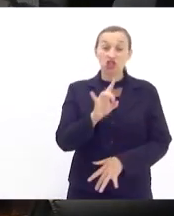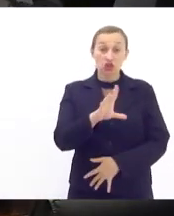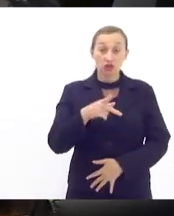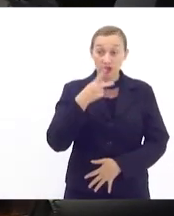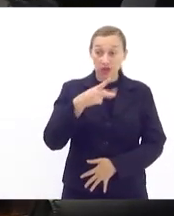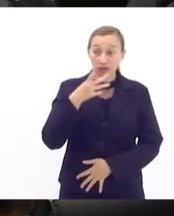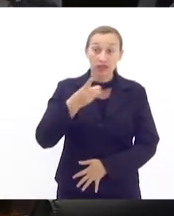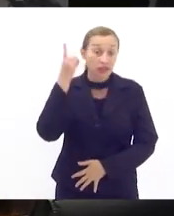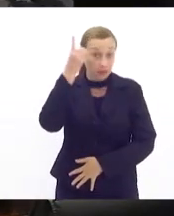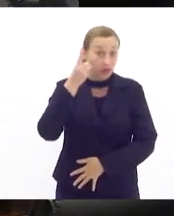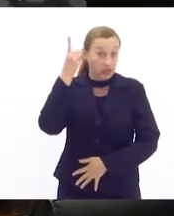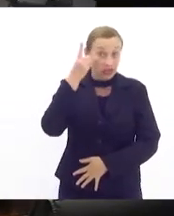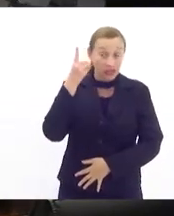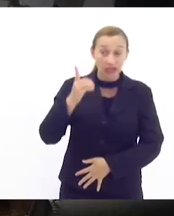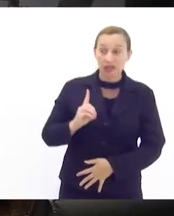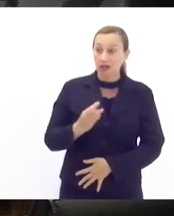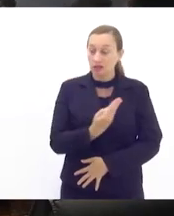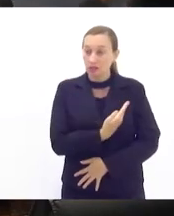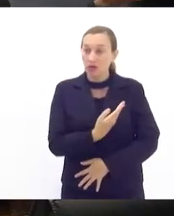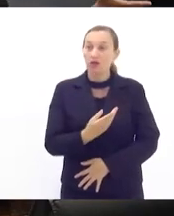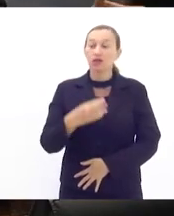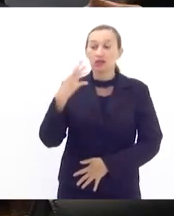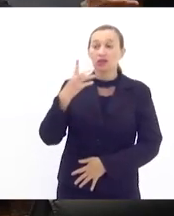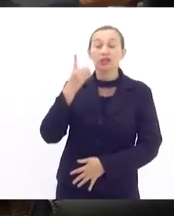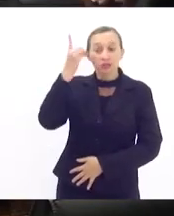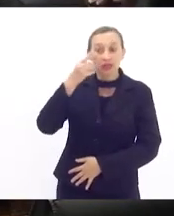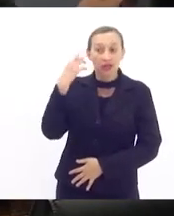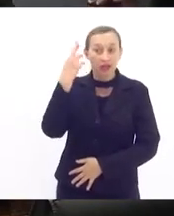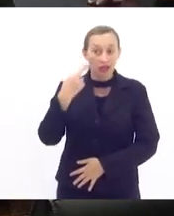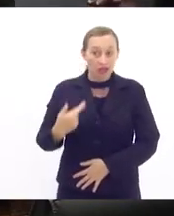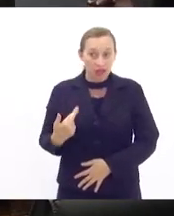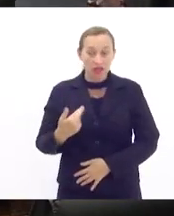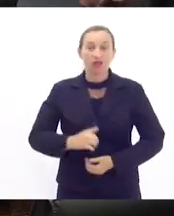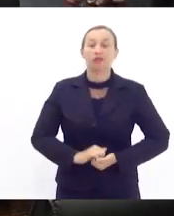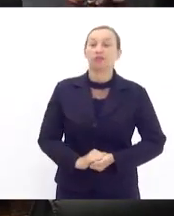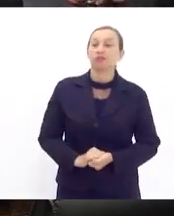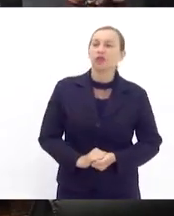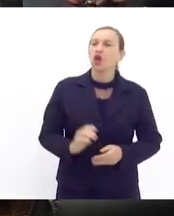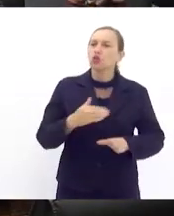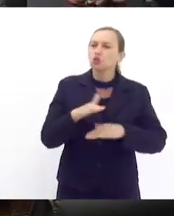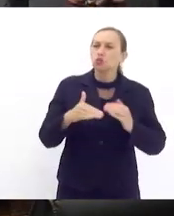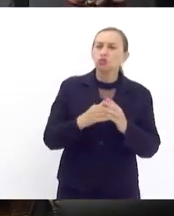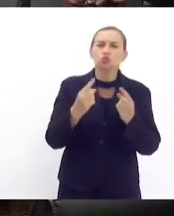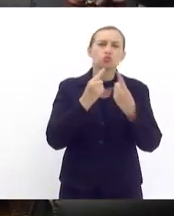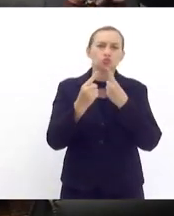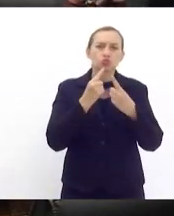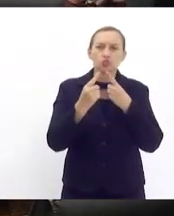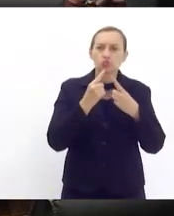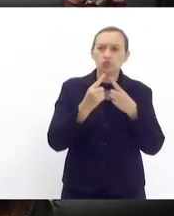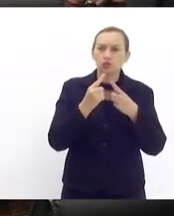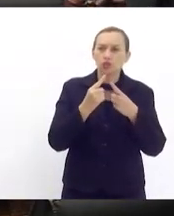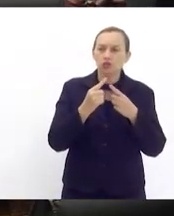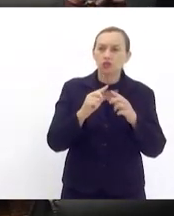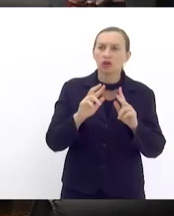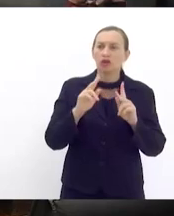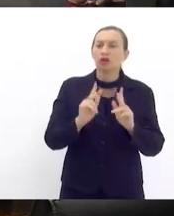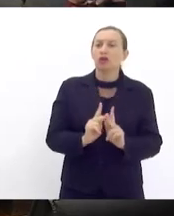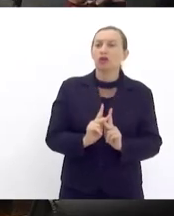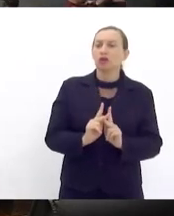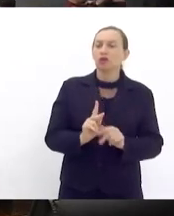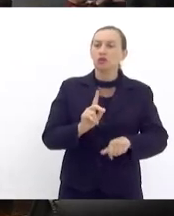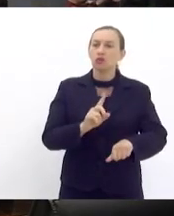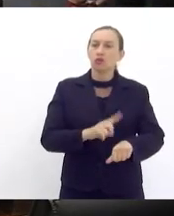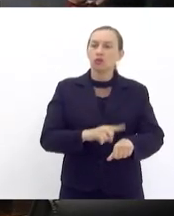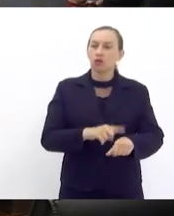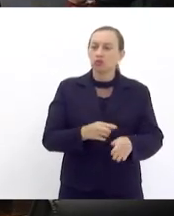dizendo a deputada Dani Balbi a deputada Renata Souza que toda essa discussão tem a ver com a humanização do parto o